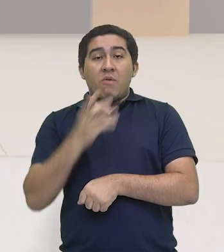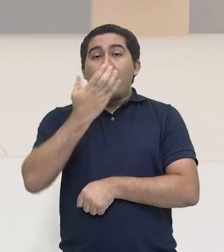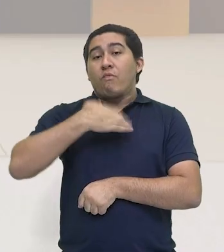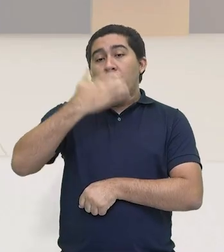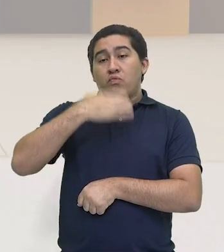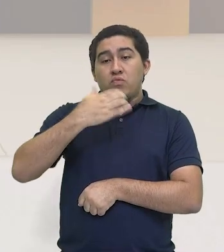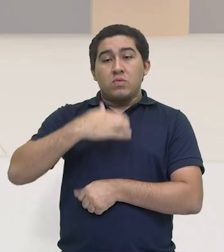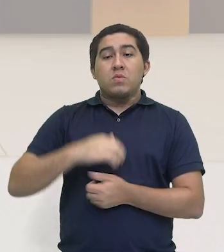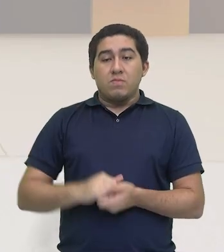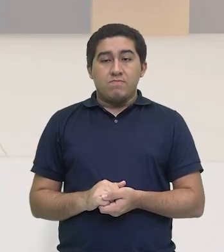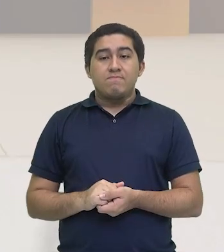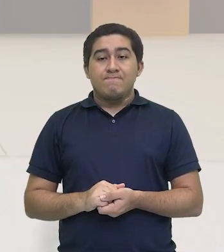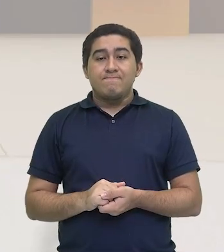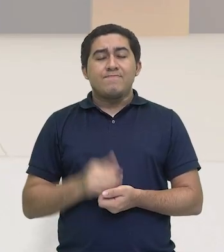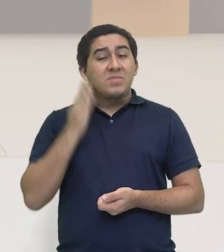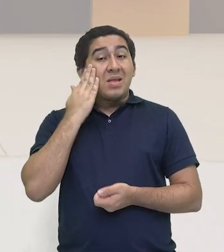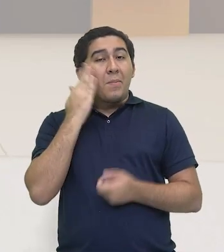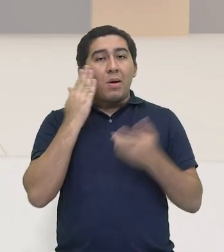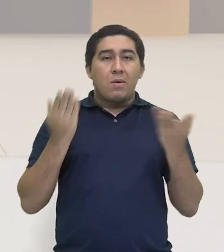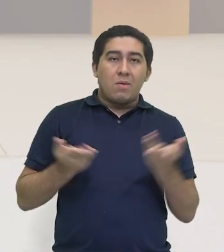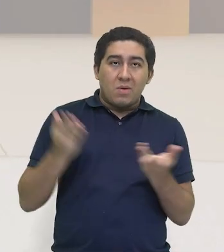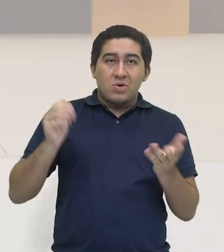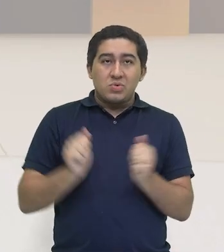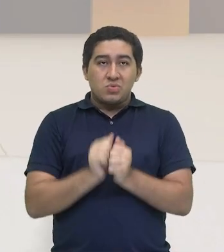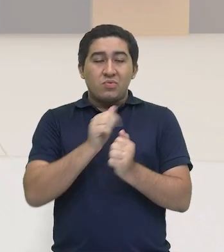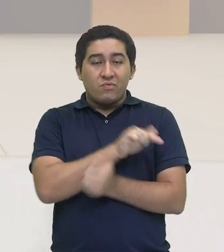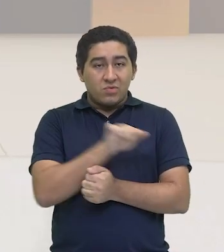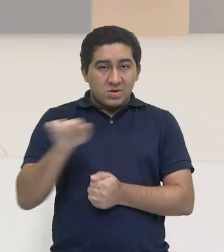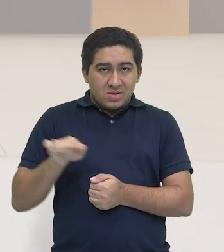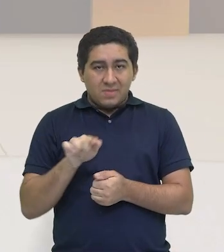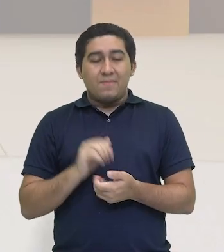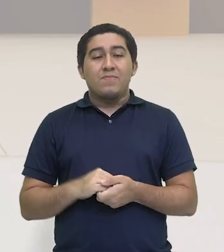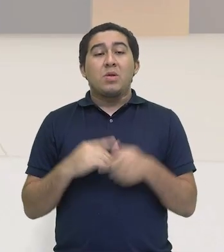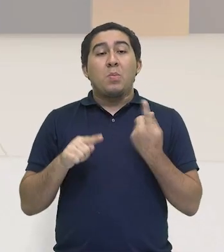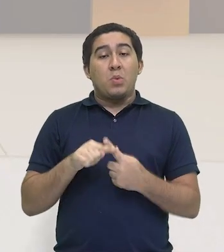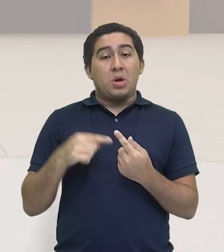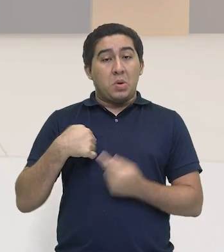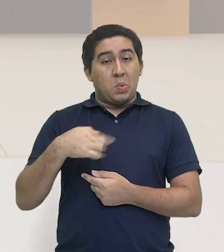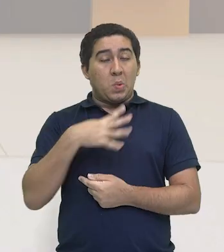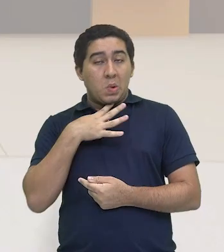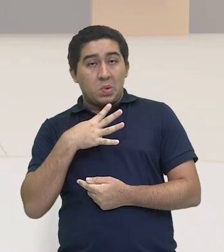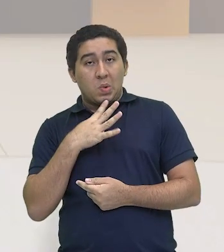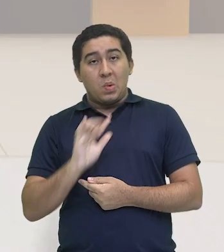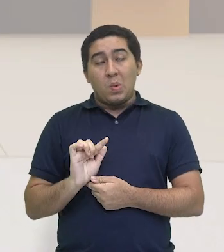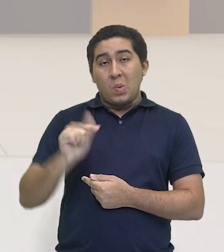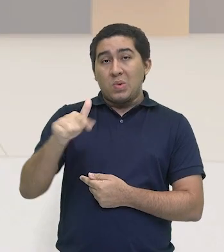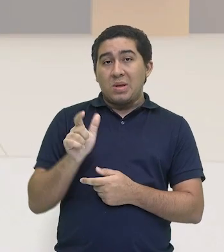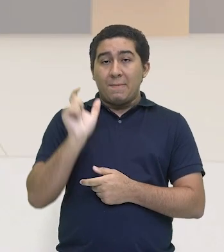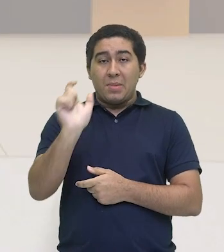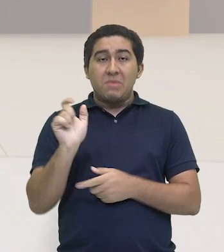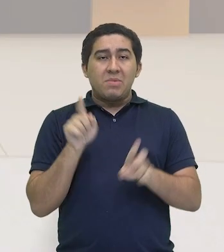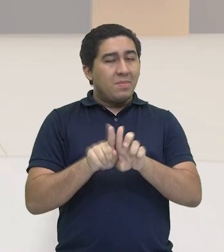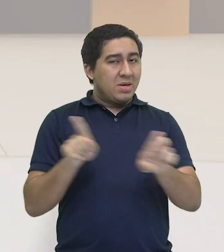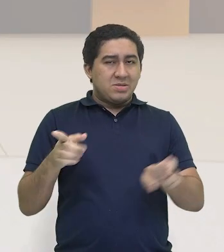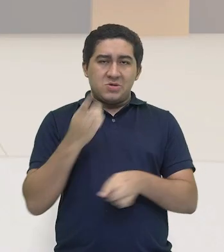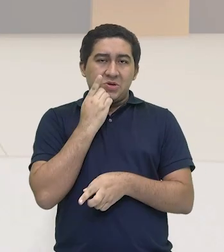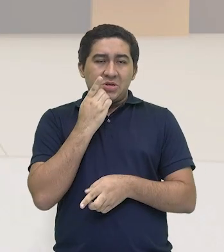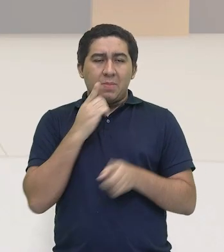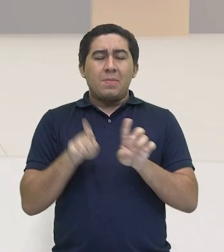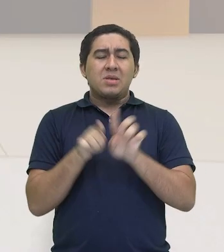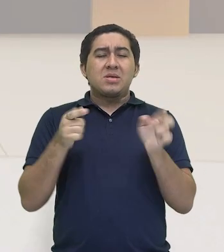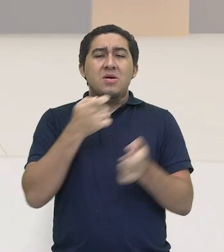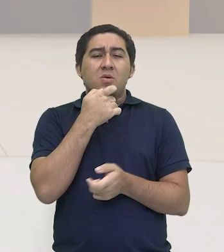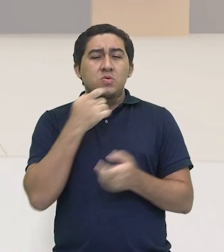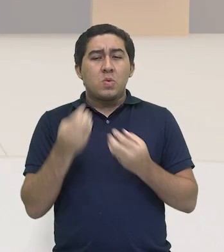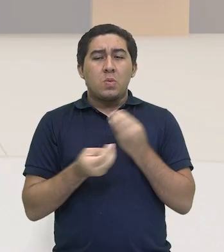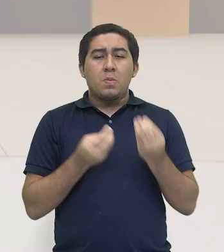sabia que este era o nome, estou sabendo agora junto com vocês, porque eu conheço por outro nome, mas assim, né, do dia a dia. Mas como que é em inglês,